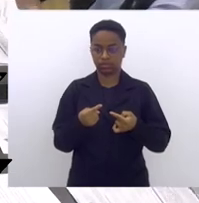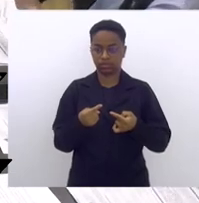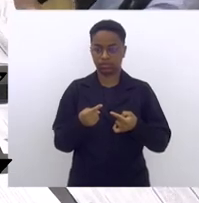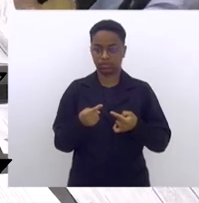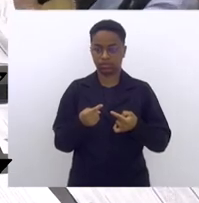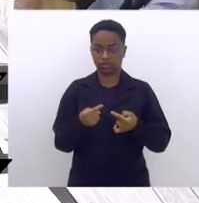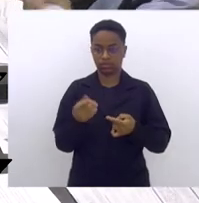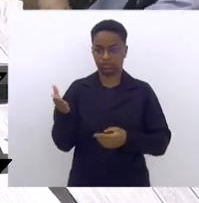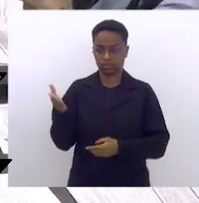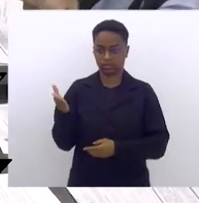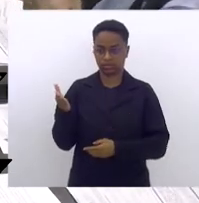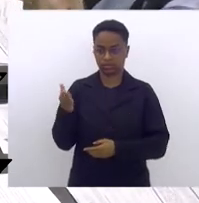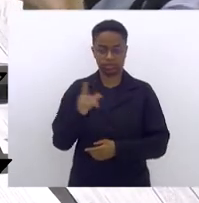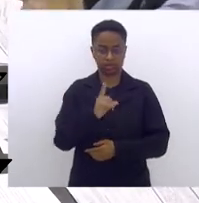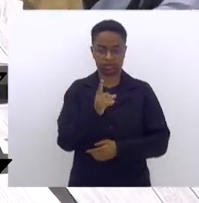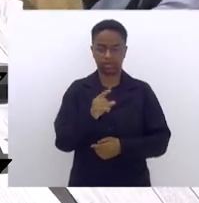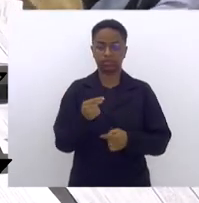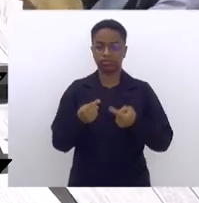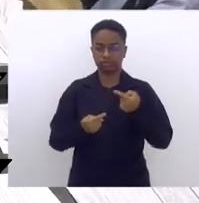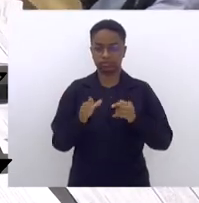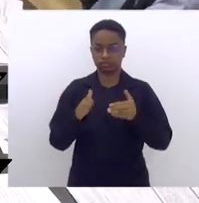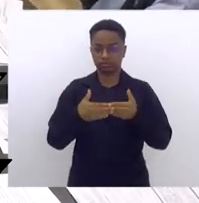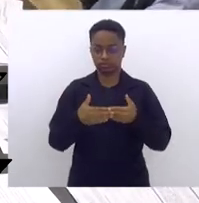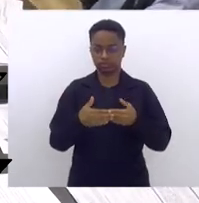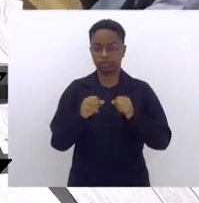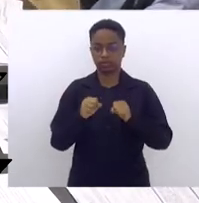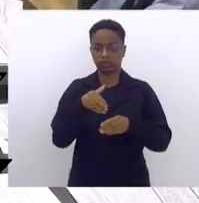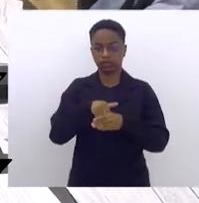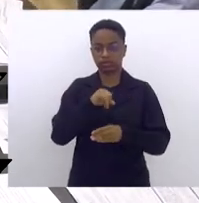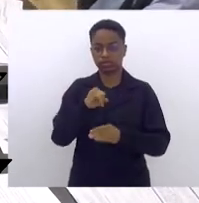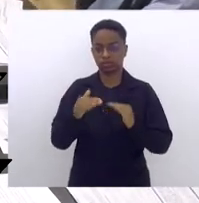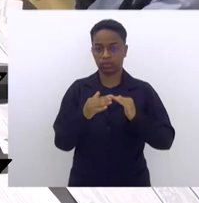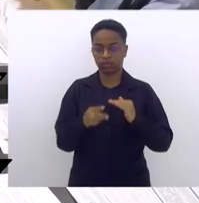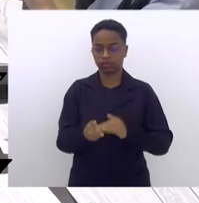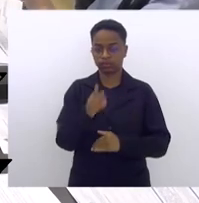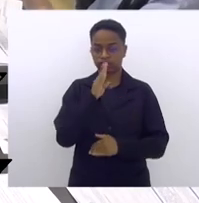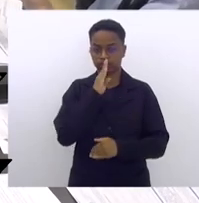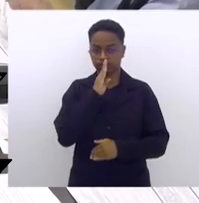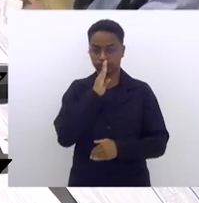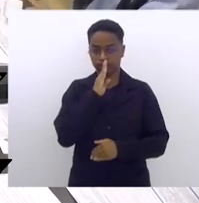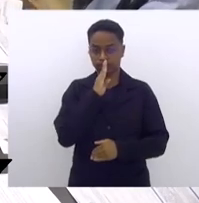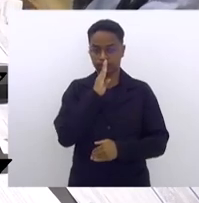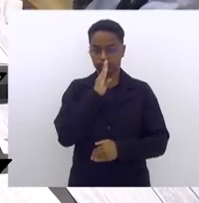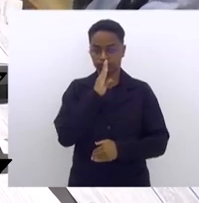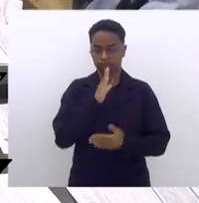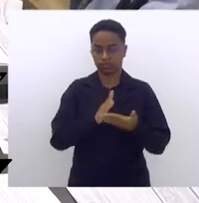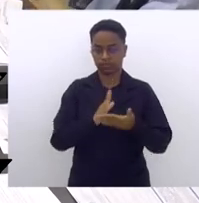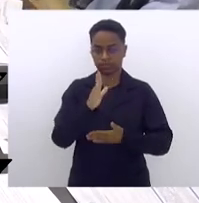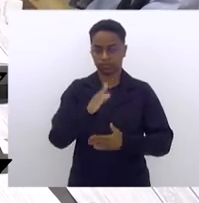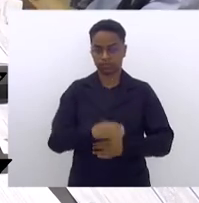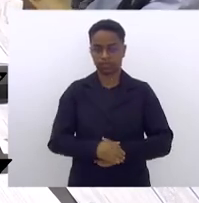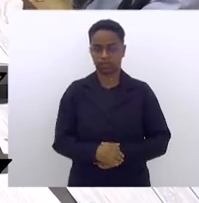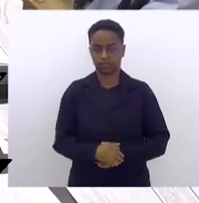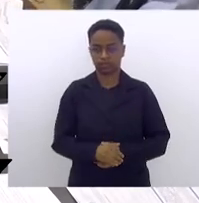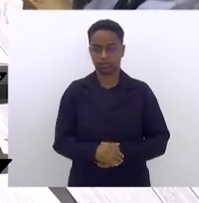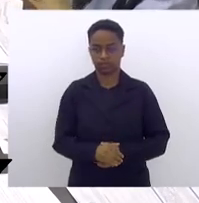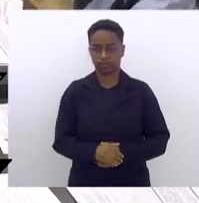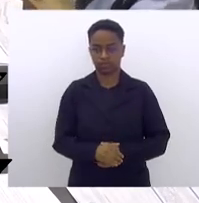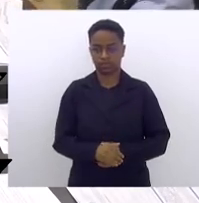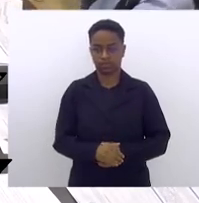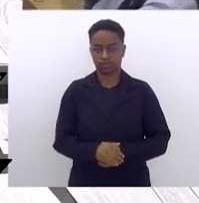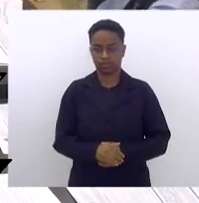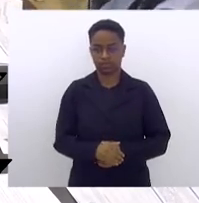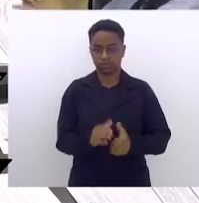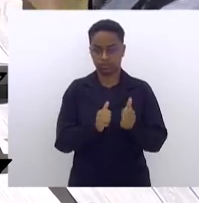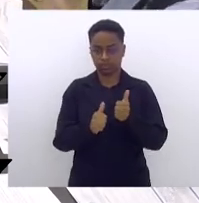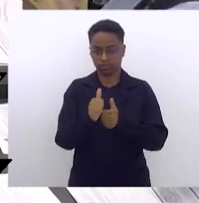Vai discutir, deputado Mink? Não. Encerrada a discussão, em votação, os senhores que aprovam, permaneçam como estão, aprovado. Questão de ordem,